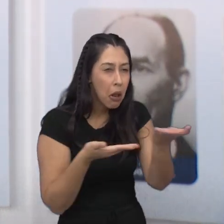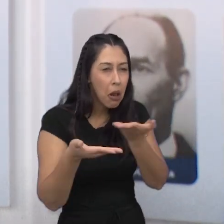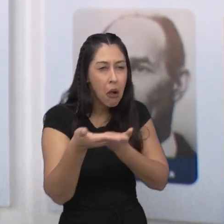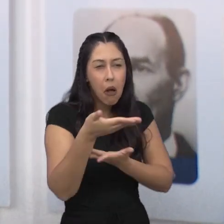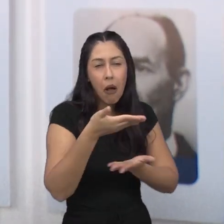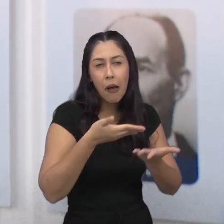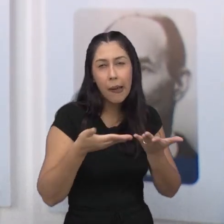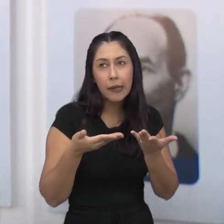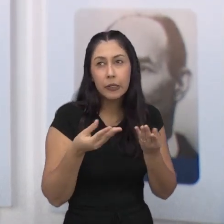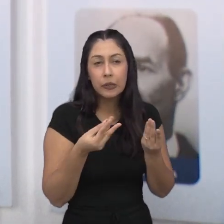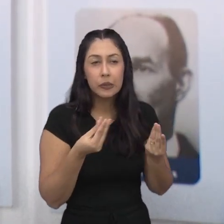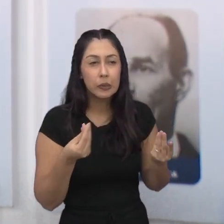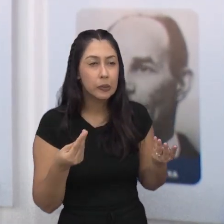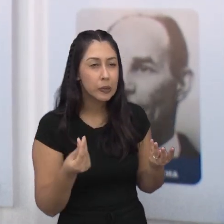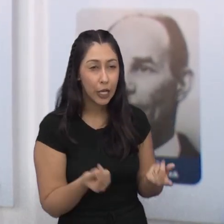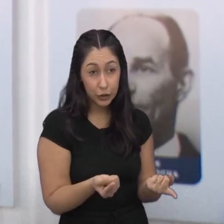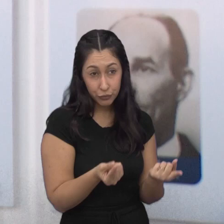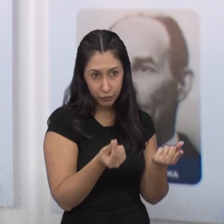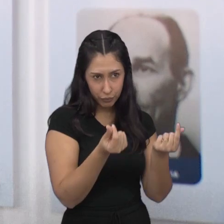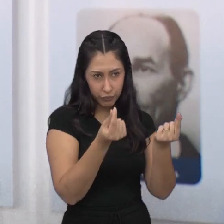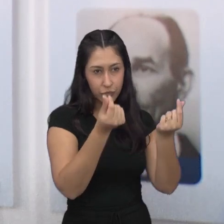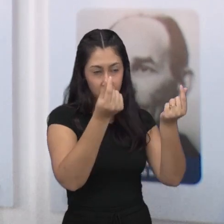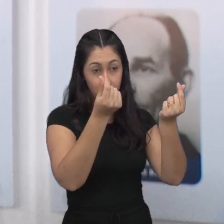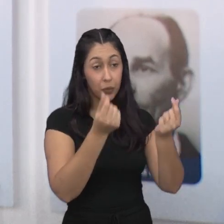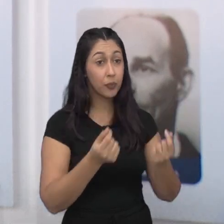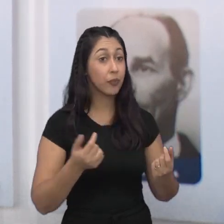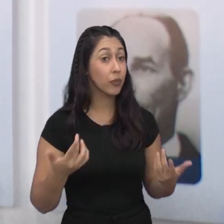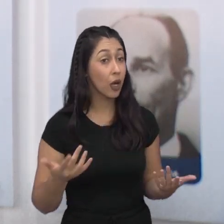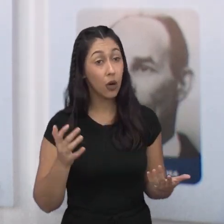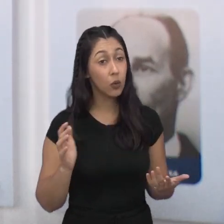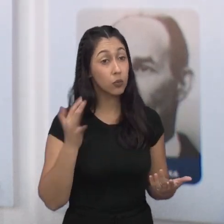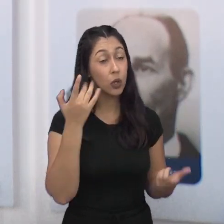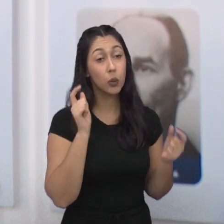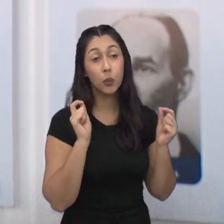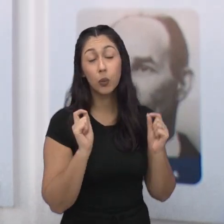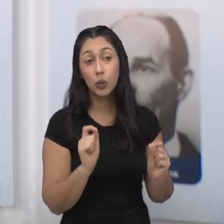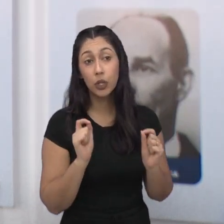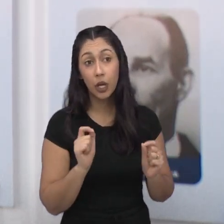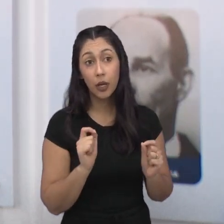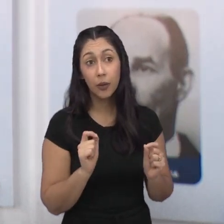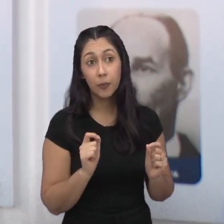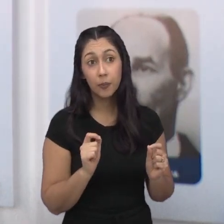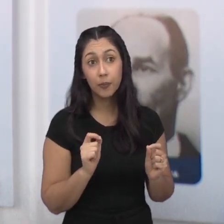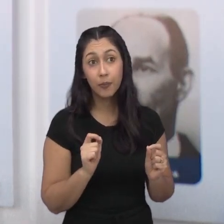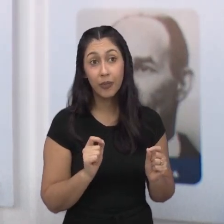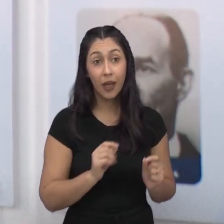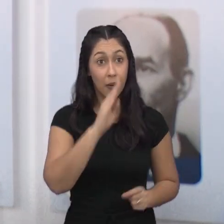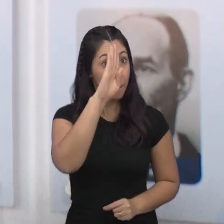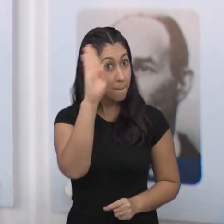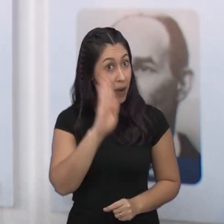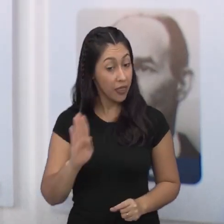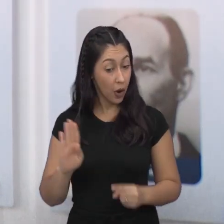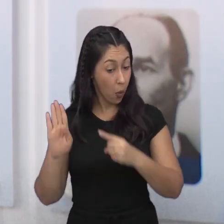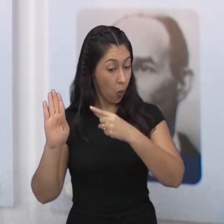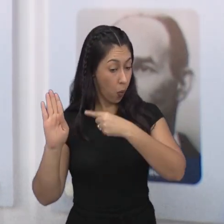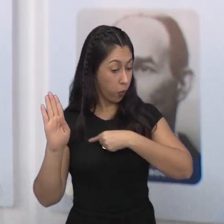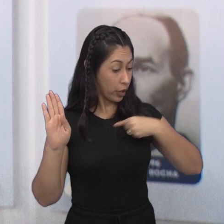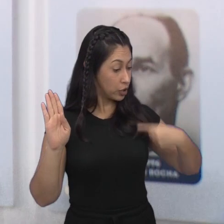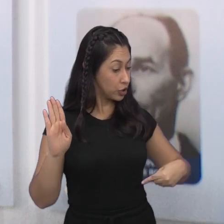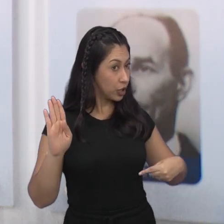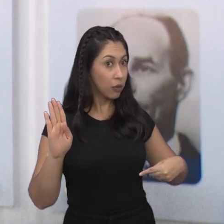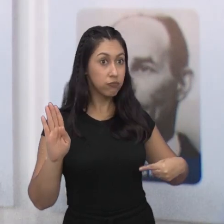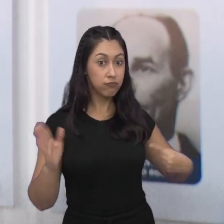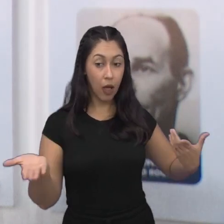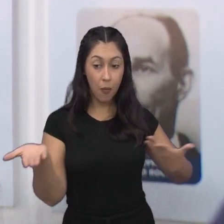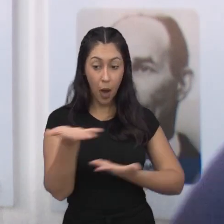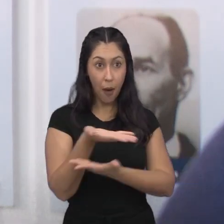de pegada capital. Então, o que acontece? A gente tem a relação entre Brasil e China facilitada por questão